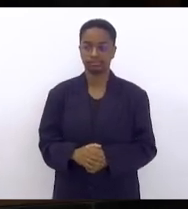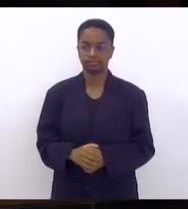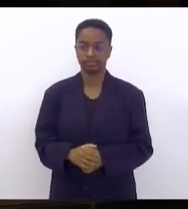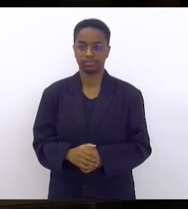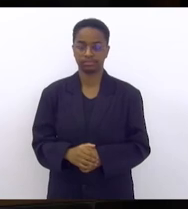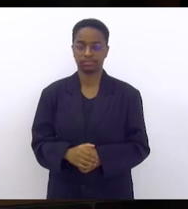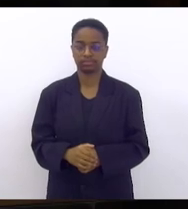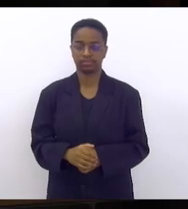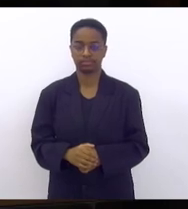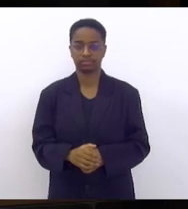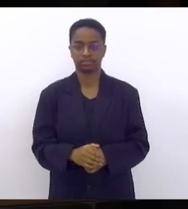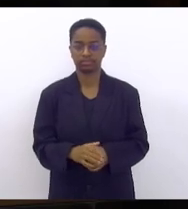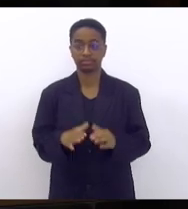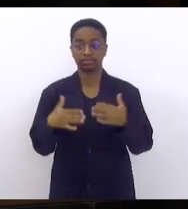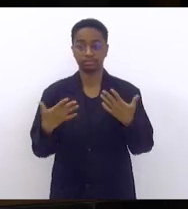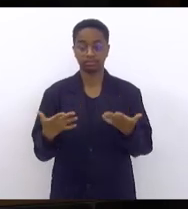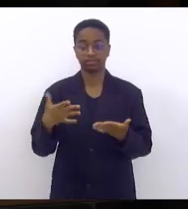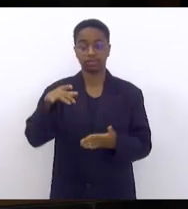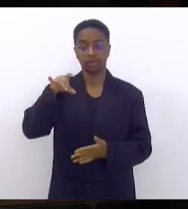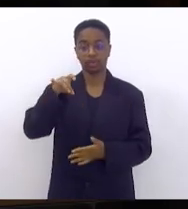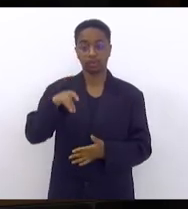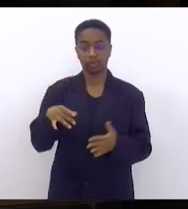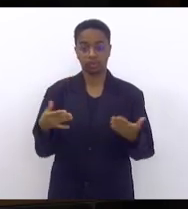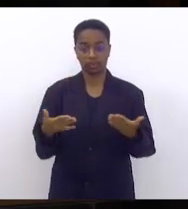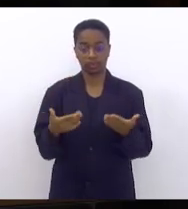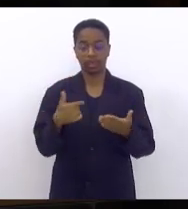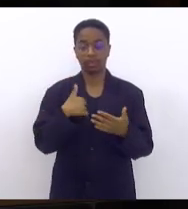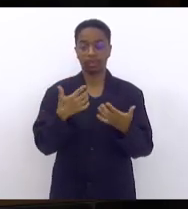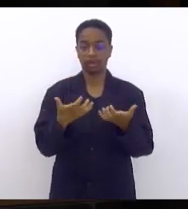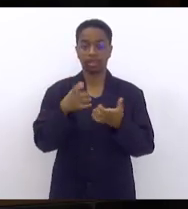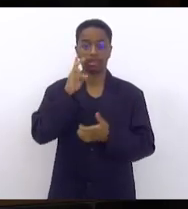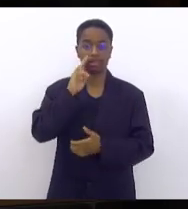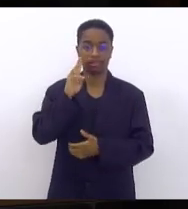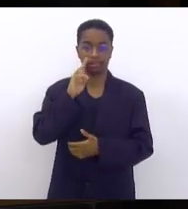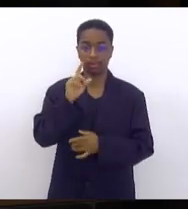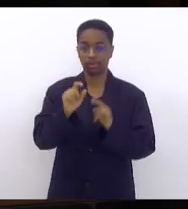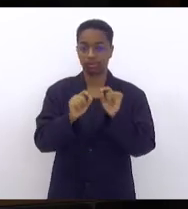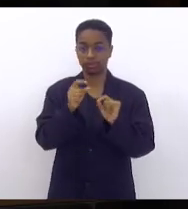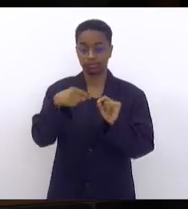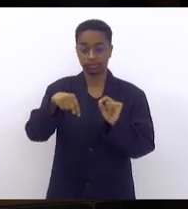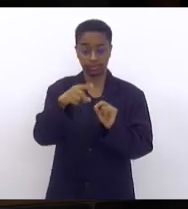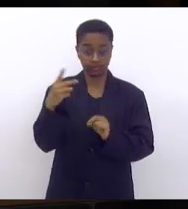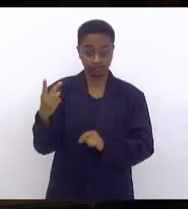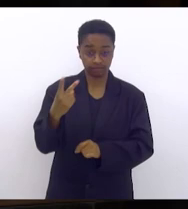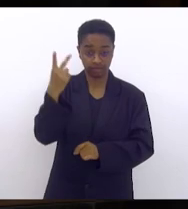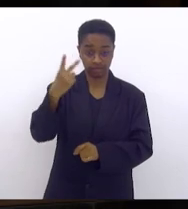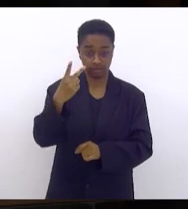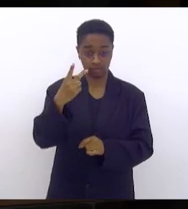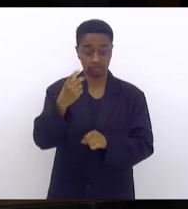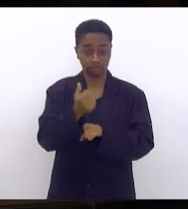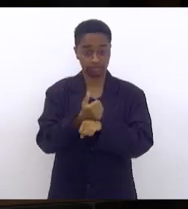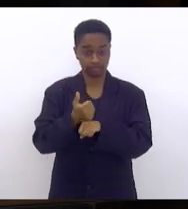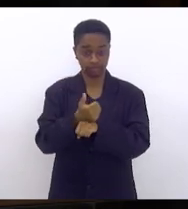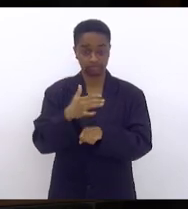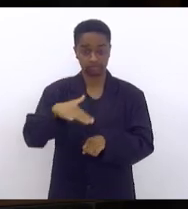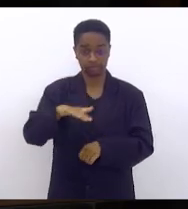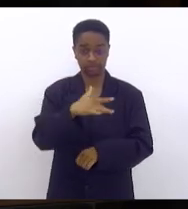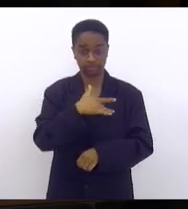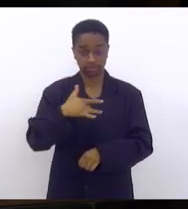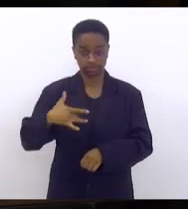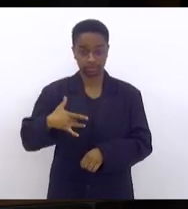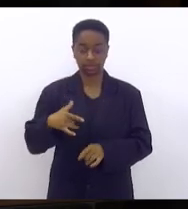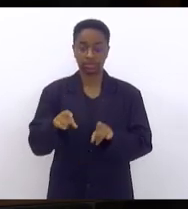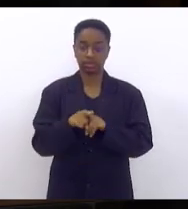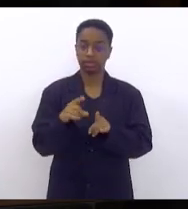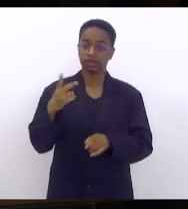fim, eu gostaria de lembrar, né, que valorizar o servidor, né, o profissional de saúde,